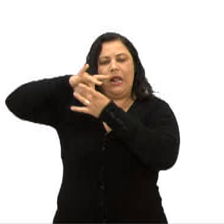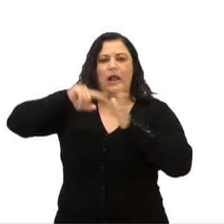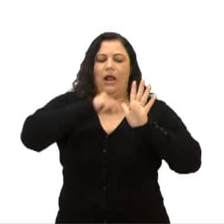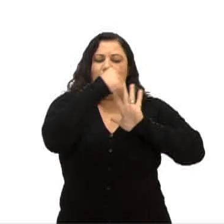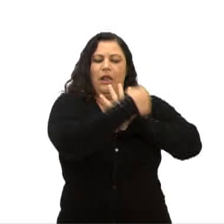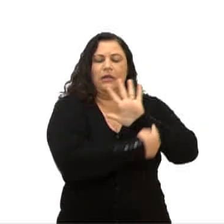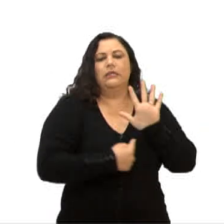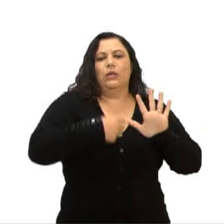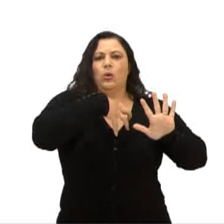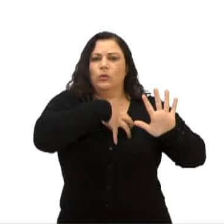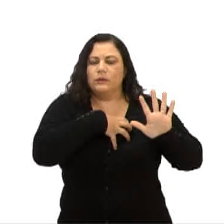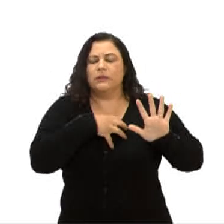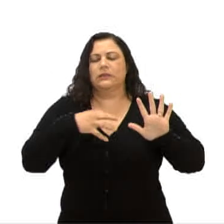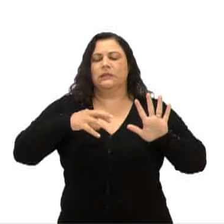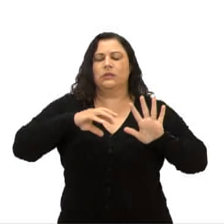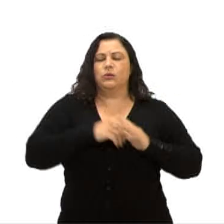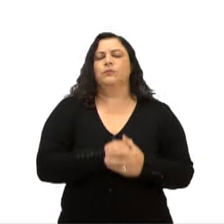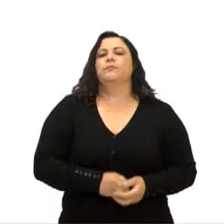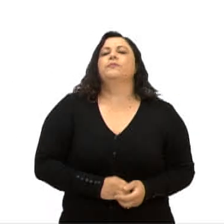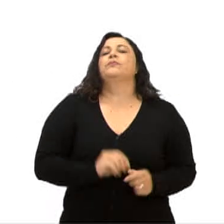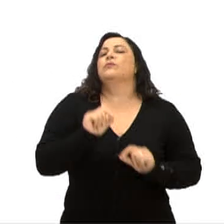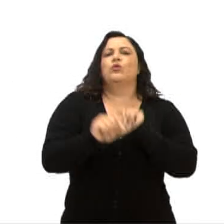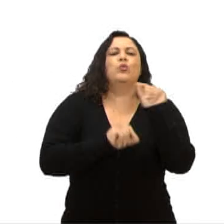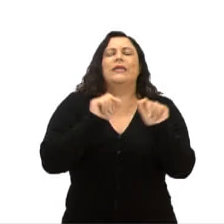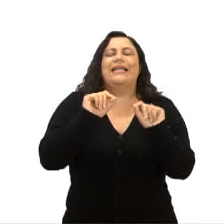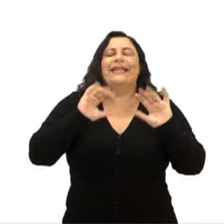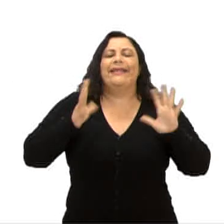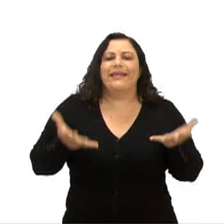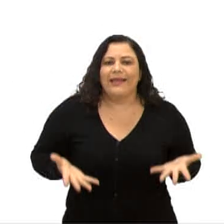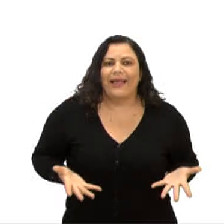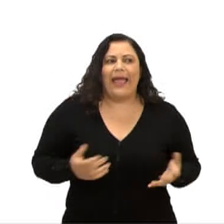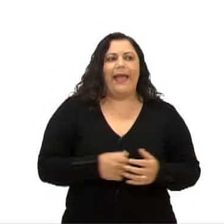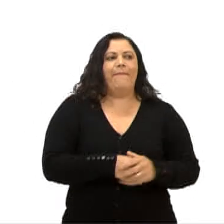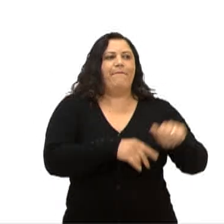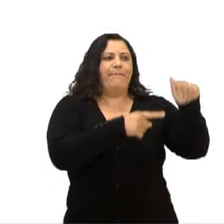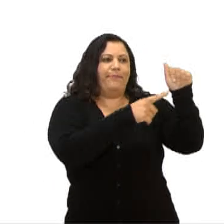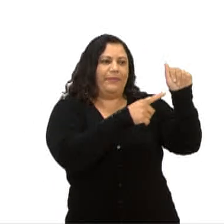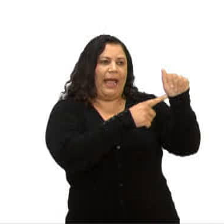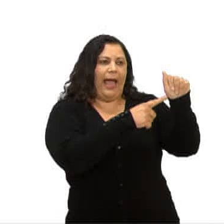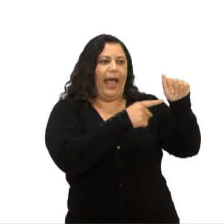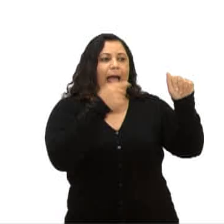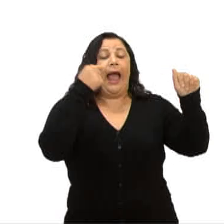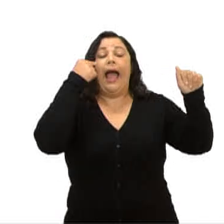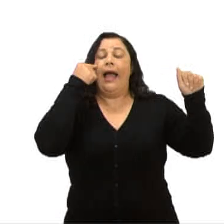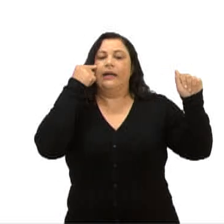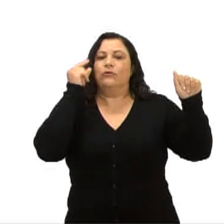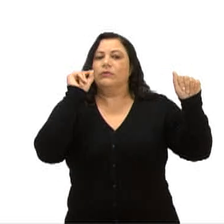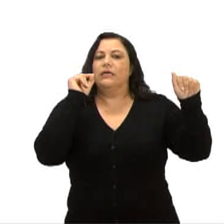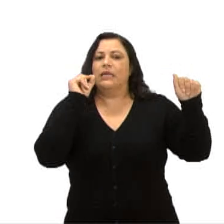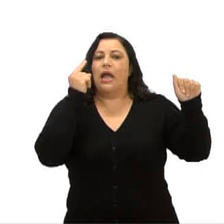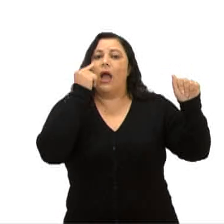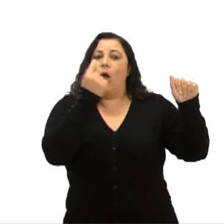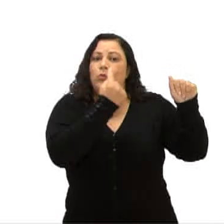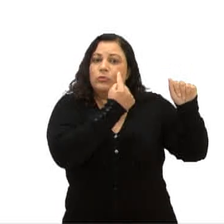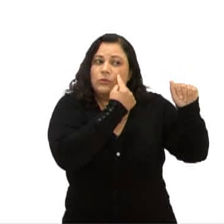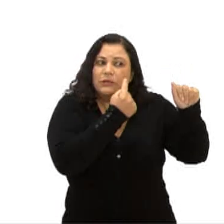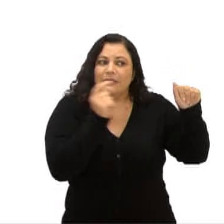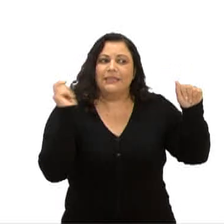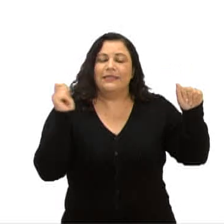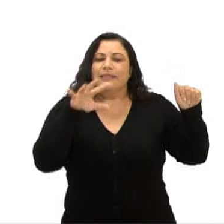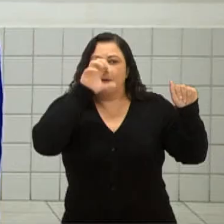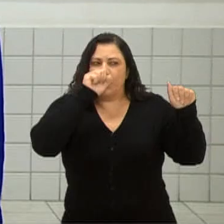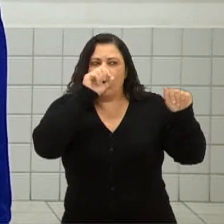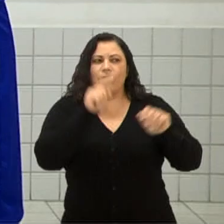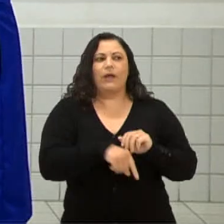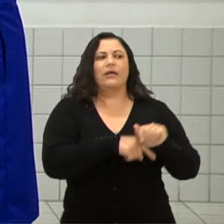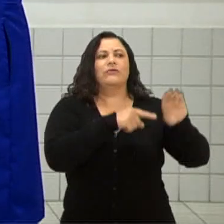aos sentidos. Letra A, audição e olfação. Letra B, visão e audição. Ou letra C, gustação e